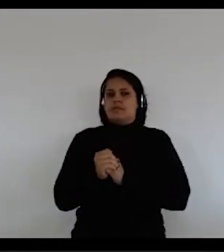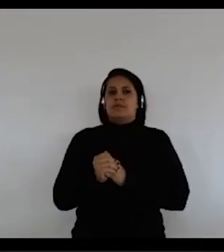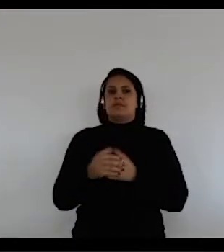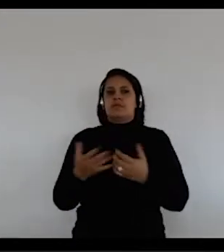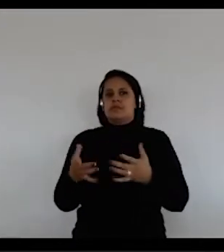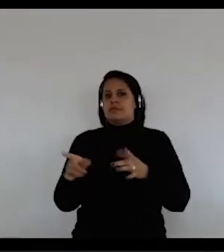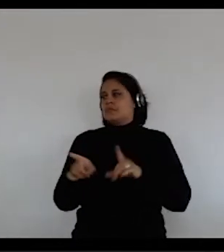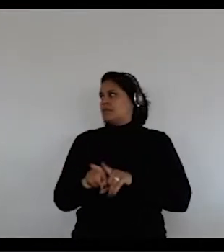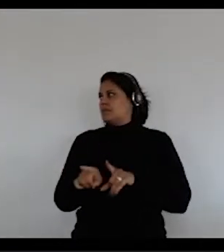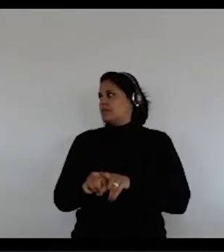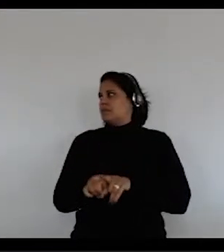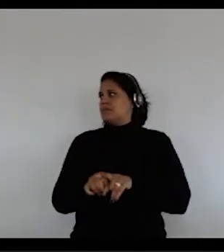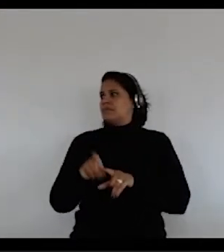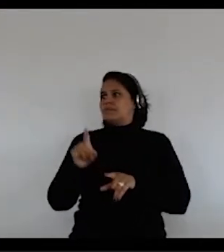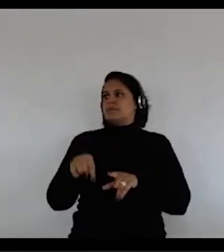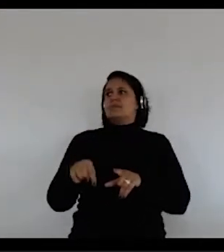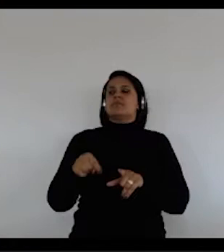Lucon,